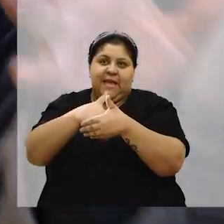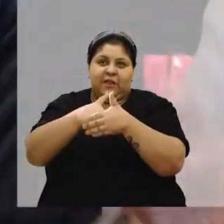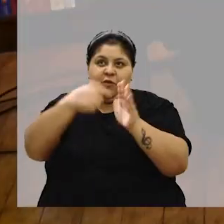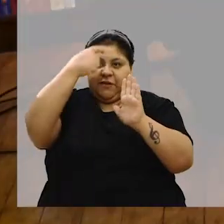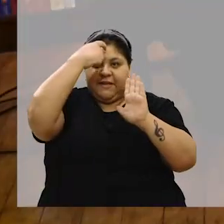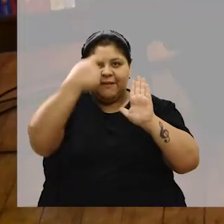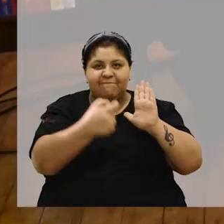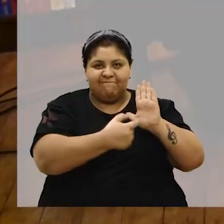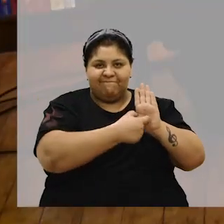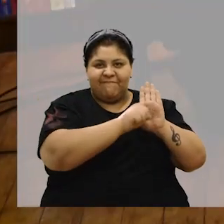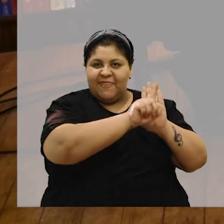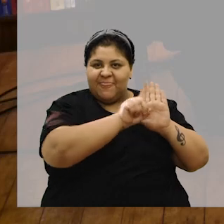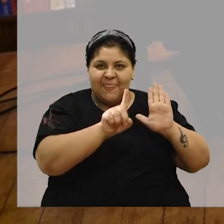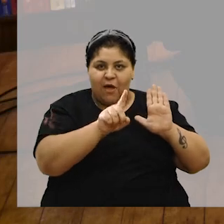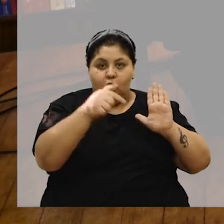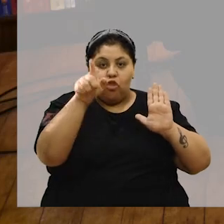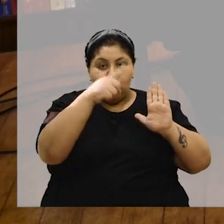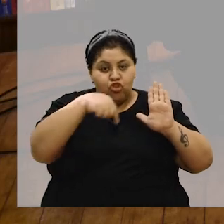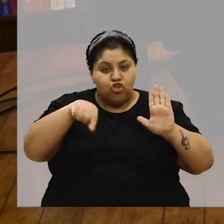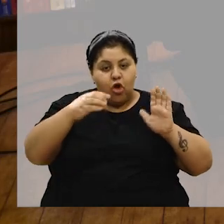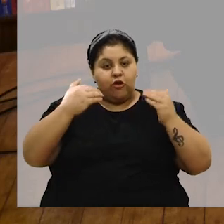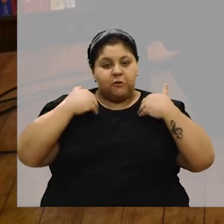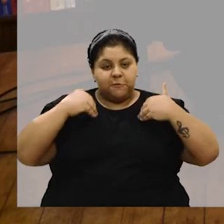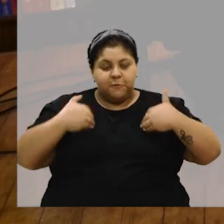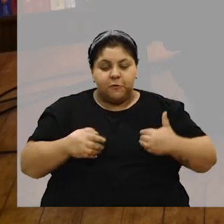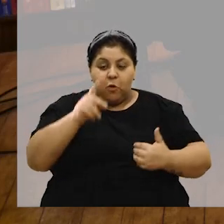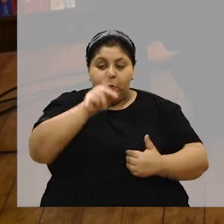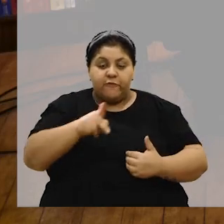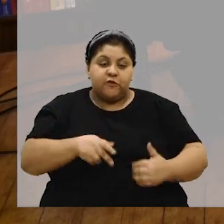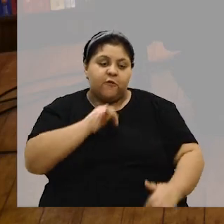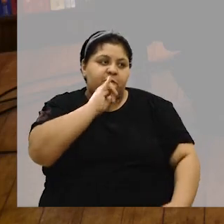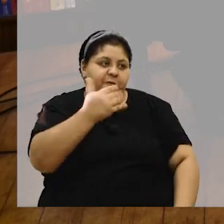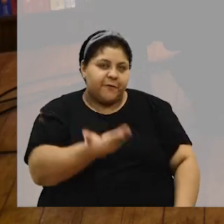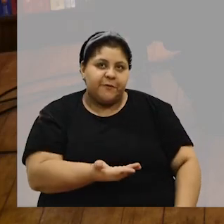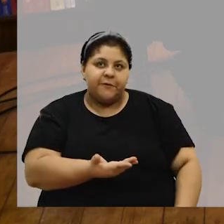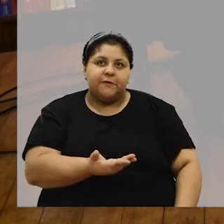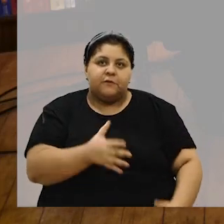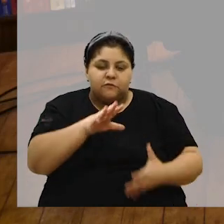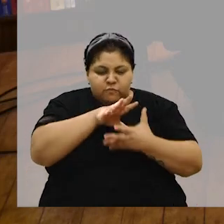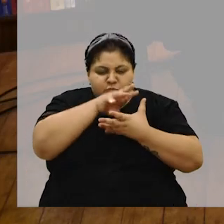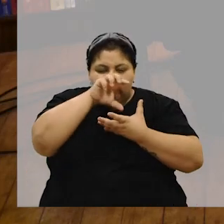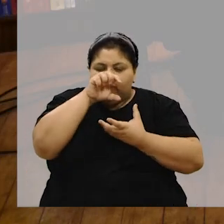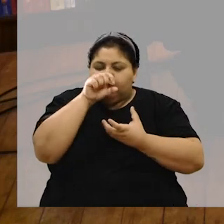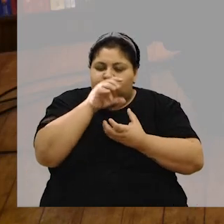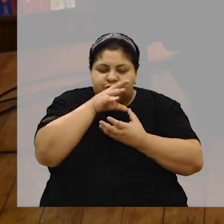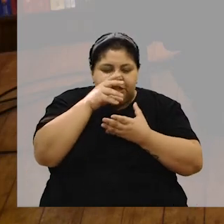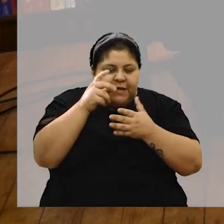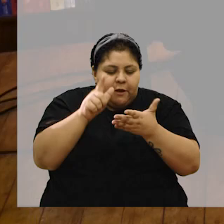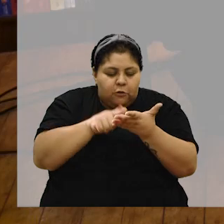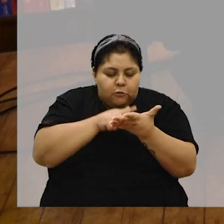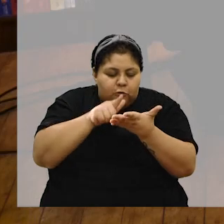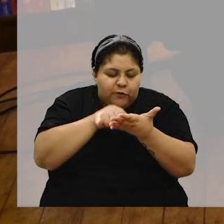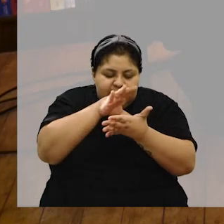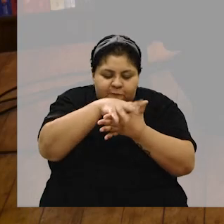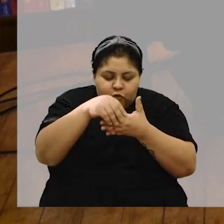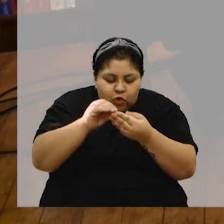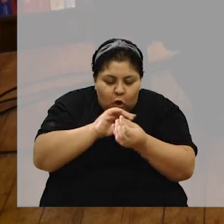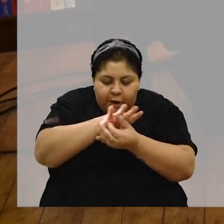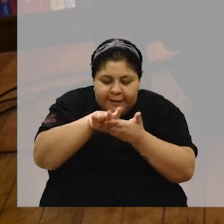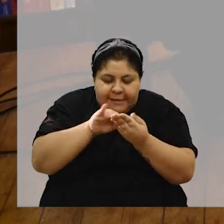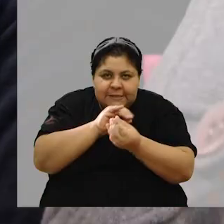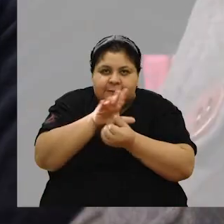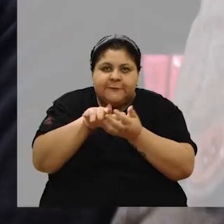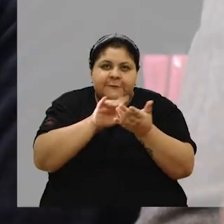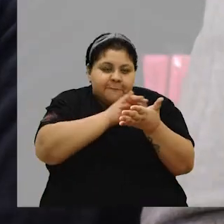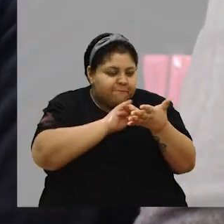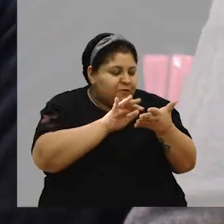algoritmo dentro de uma inteligência artificial, né? Nós ainda somos físicos e é por isso, né, como o professor está falando, o cheiro do livro, o